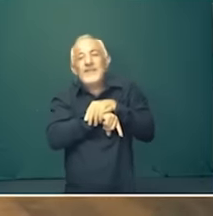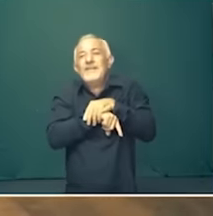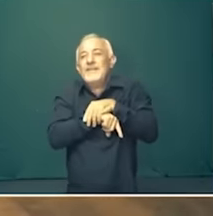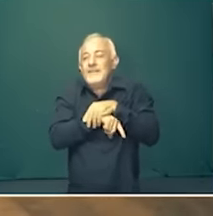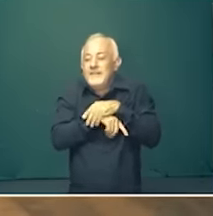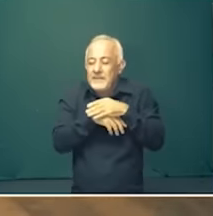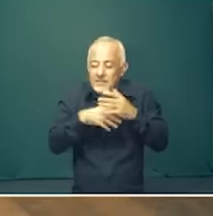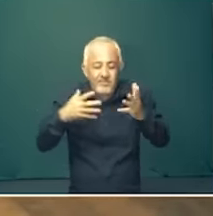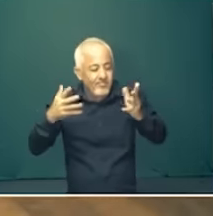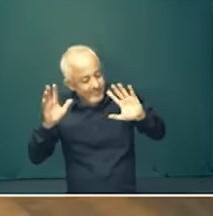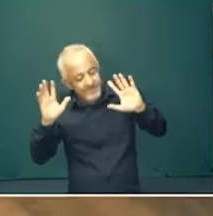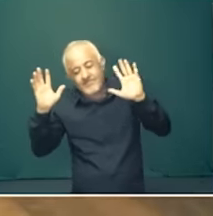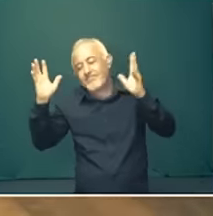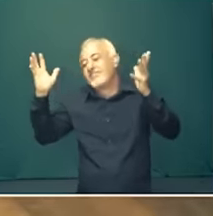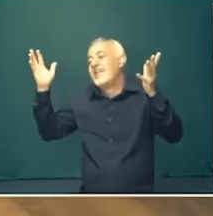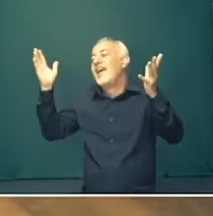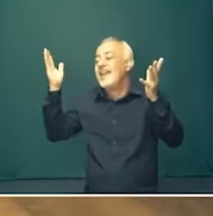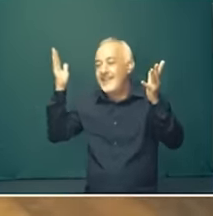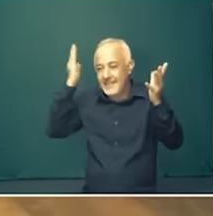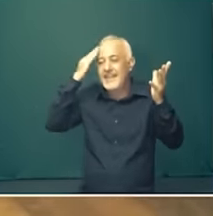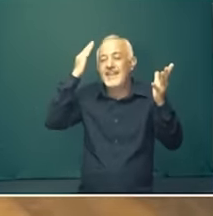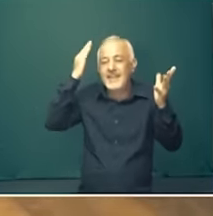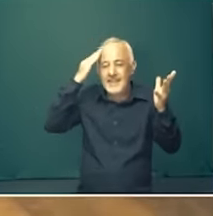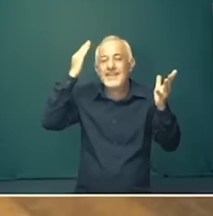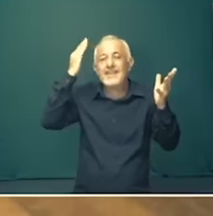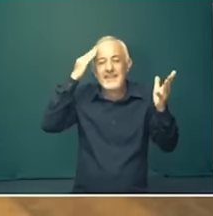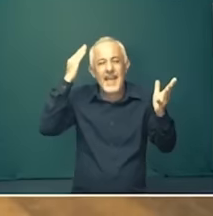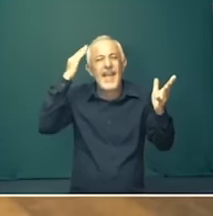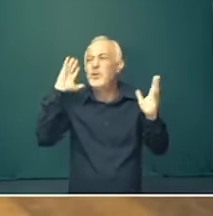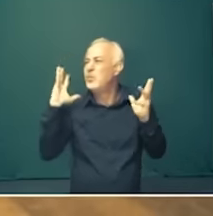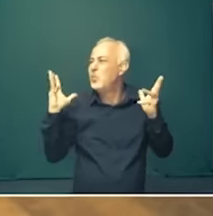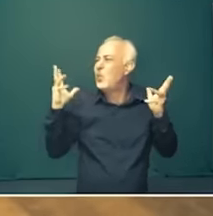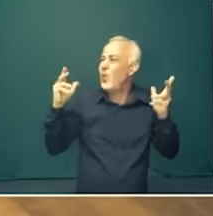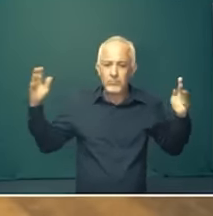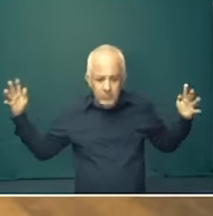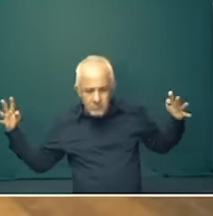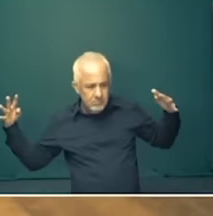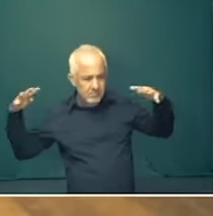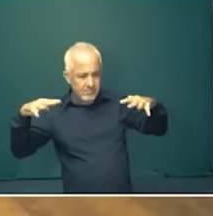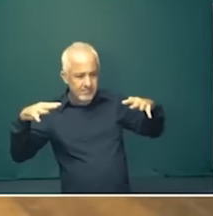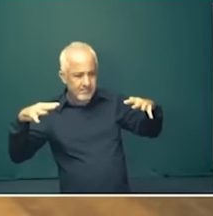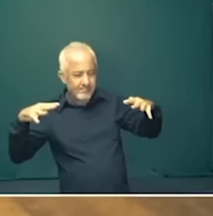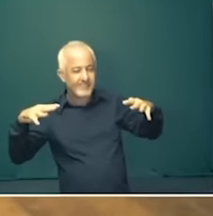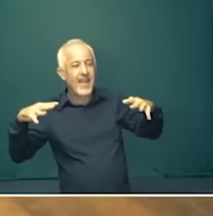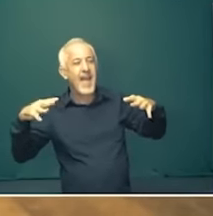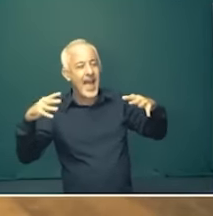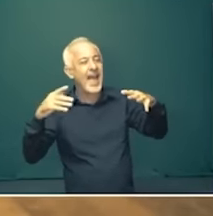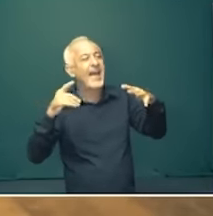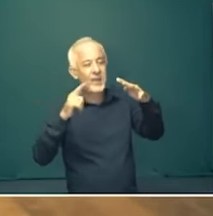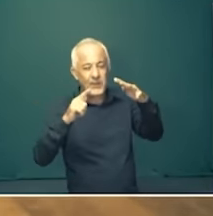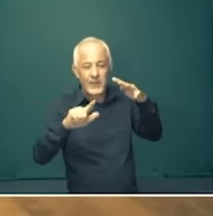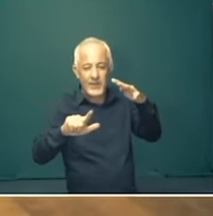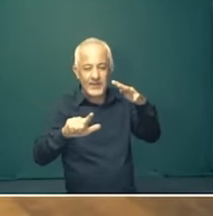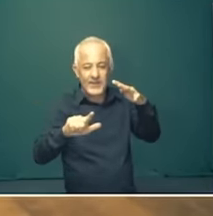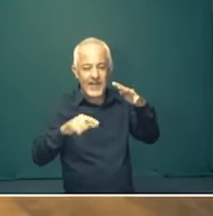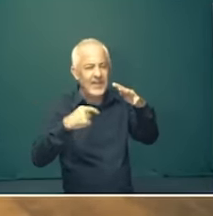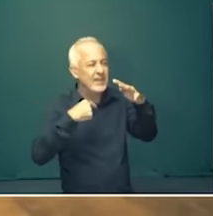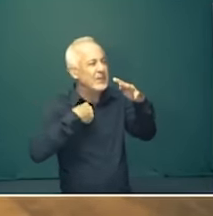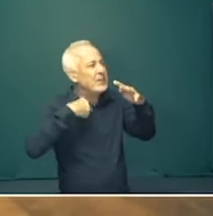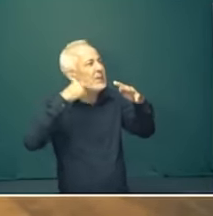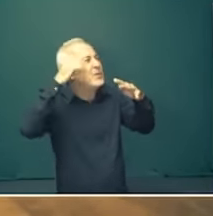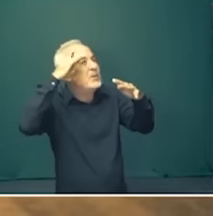mão. Que dificuldade. Eu só sei que e o mundo parou outra vez.